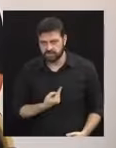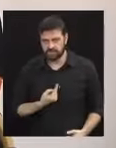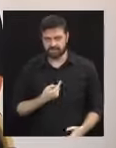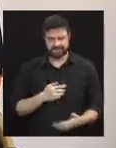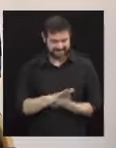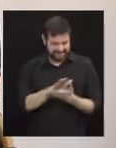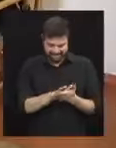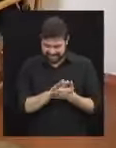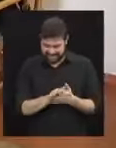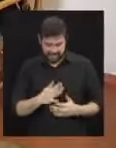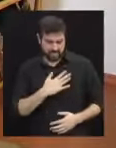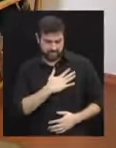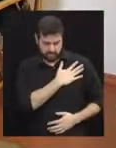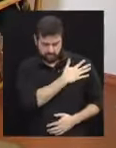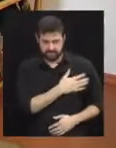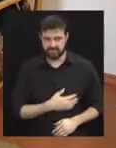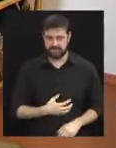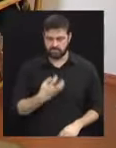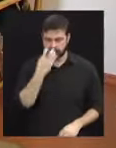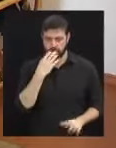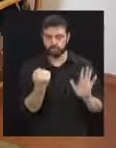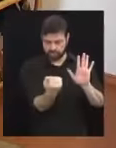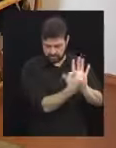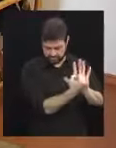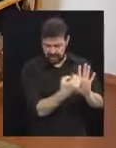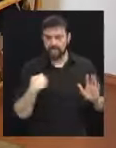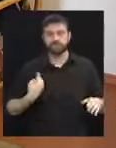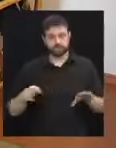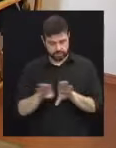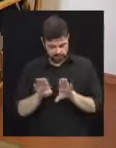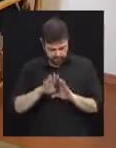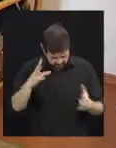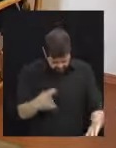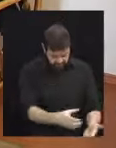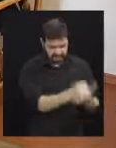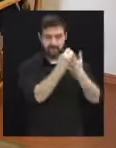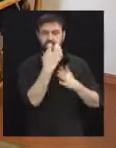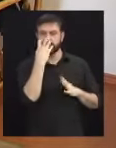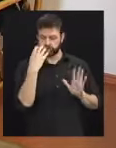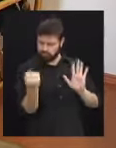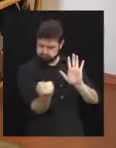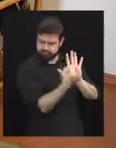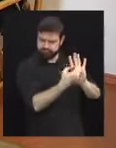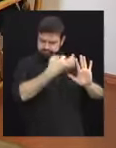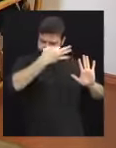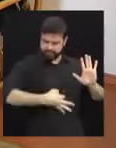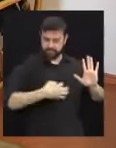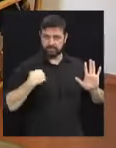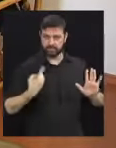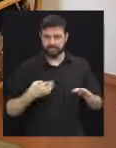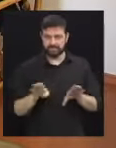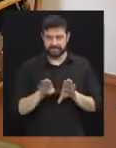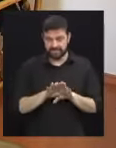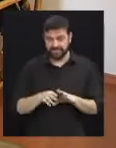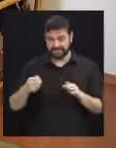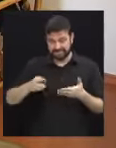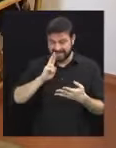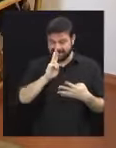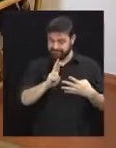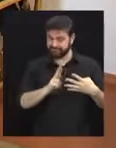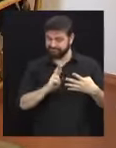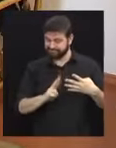cachorros, animais de raça, né? Pelo contrário, a gente faz resgate também de cachorro de raça. E aí a adoção ela é mais criteriosa